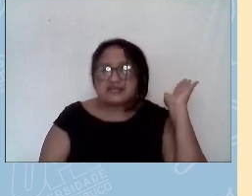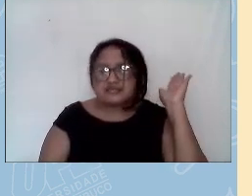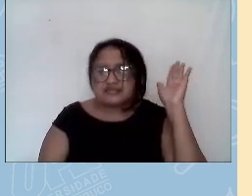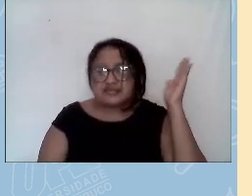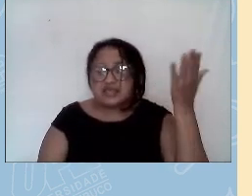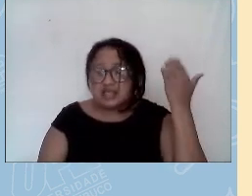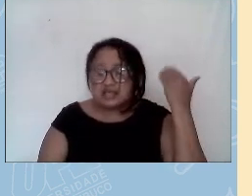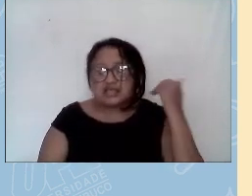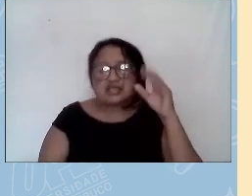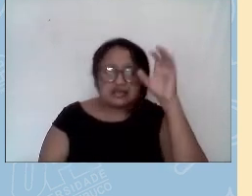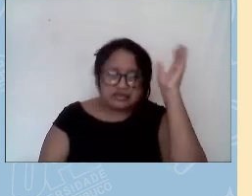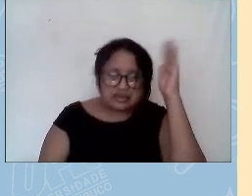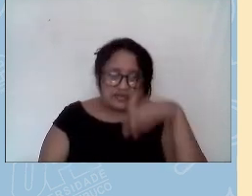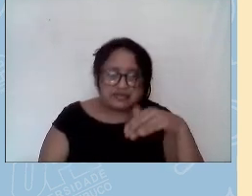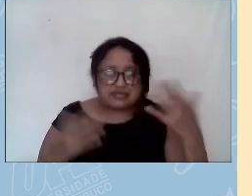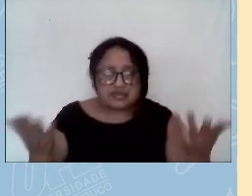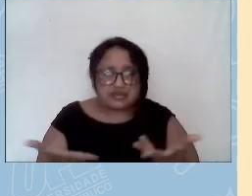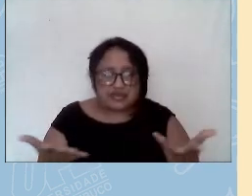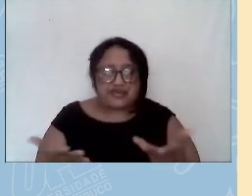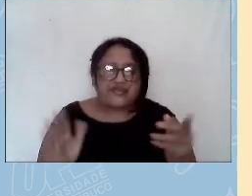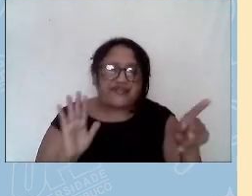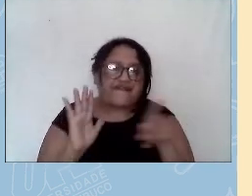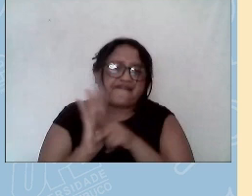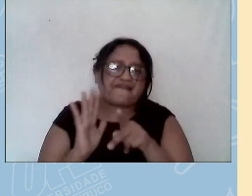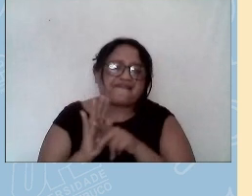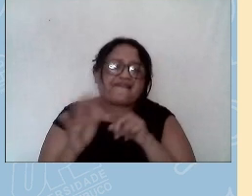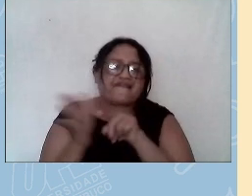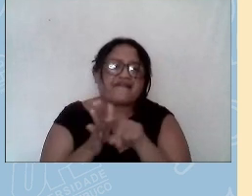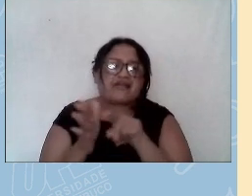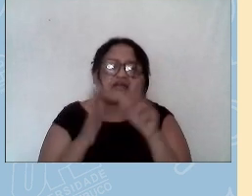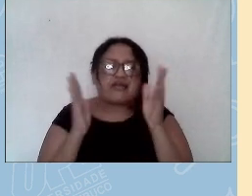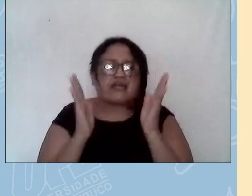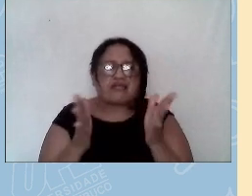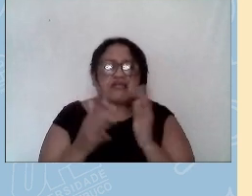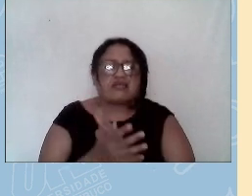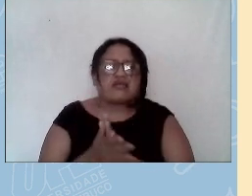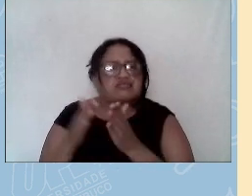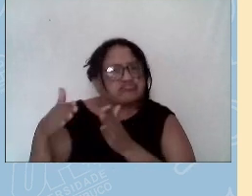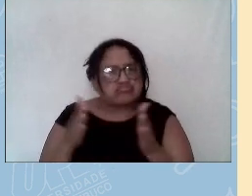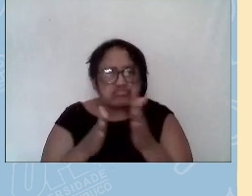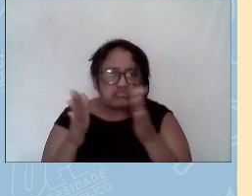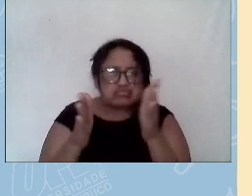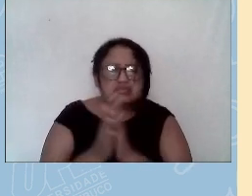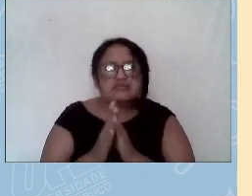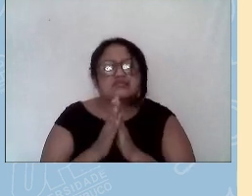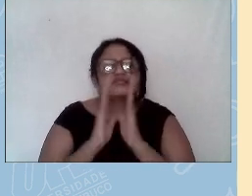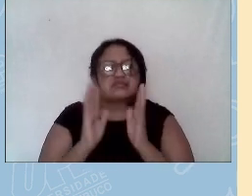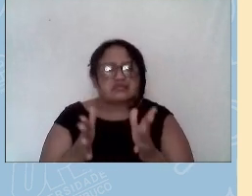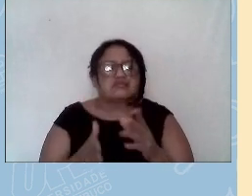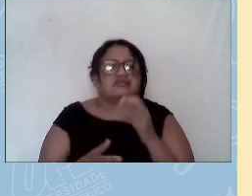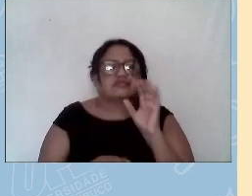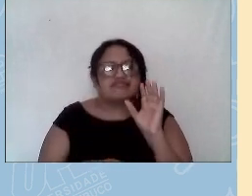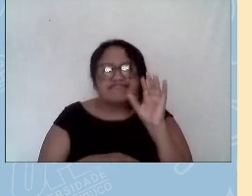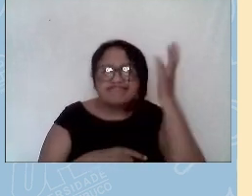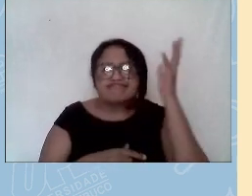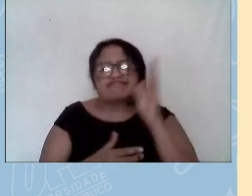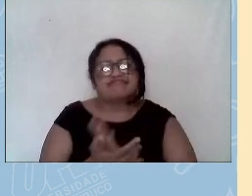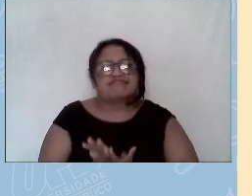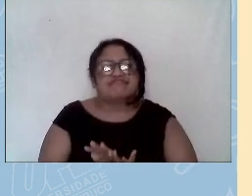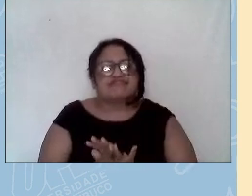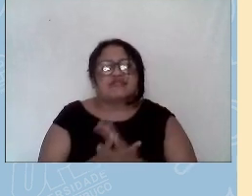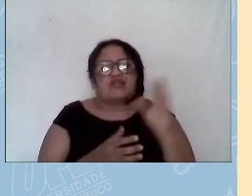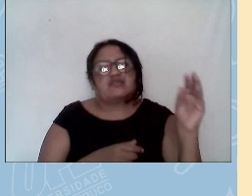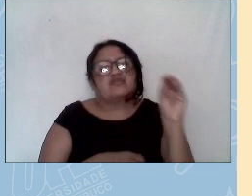mas a própria questão já dava um encaminhamento para que ele resolvesse o item quando foi